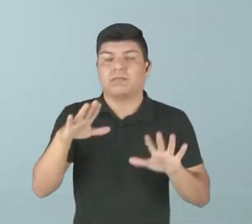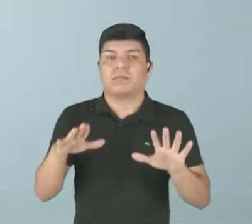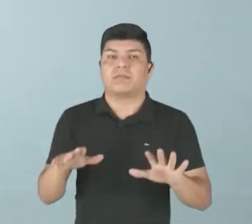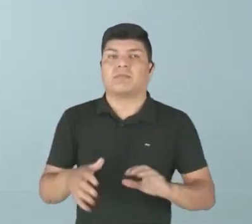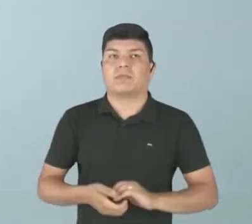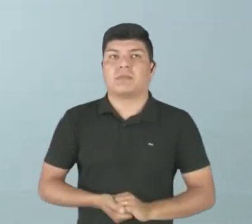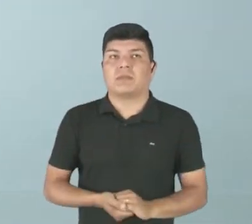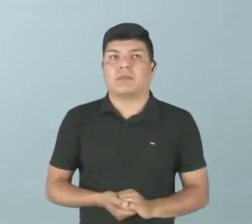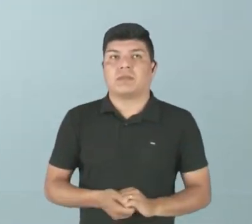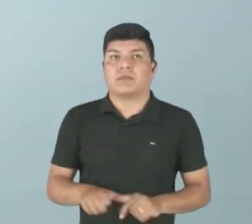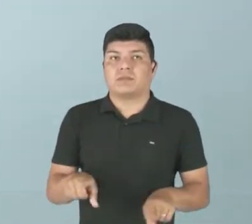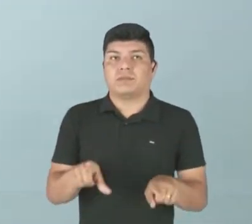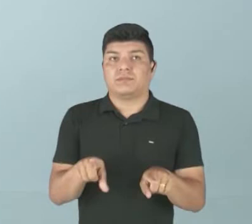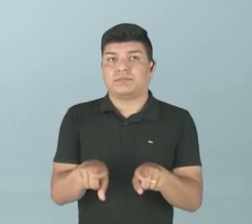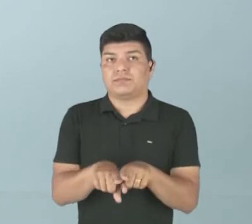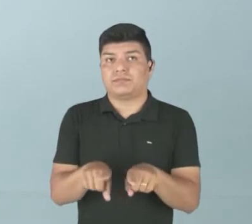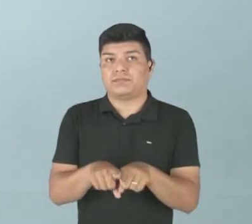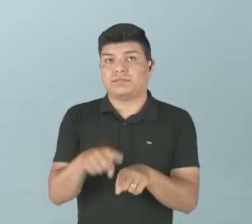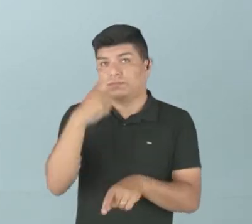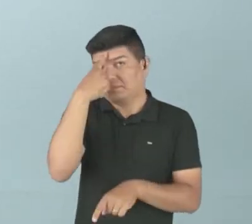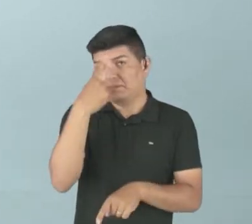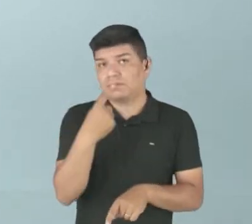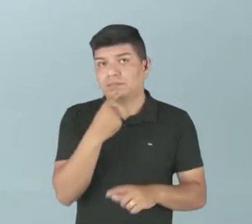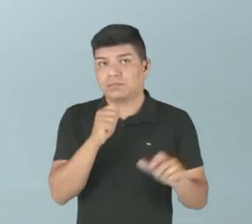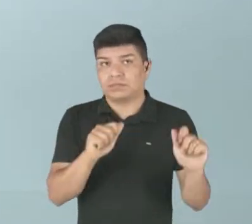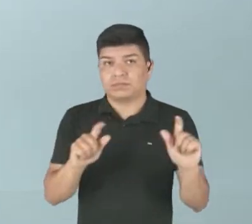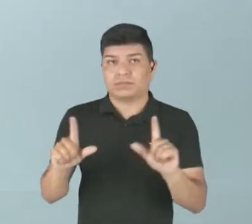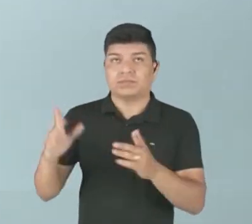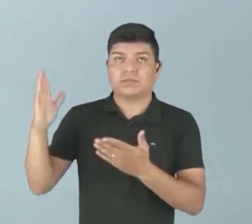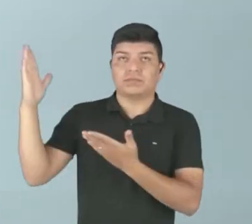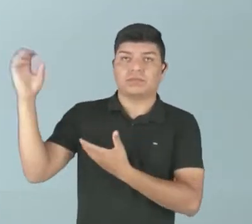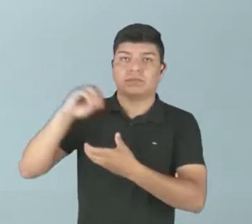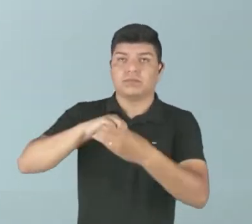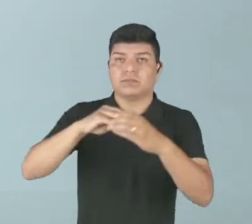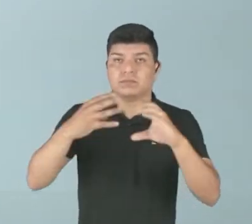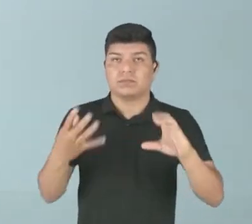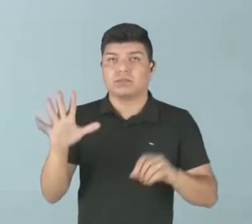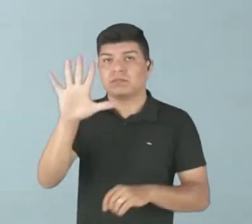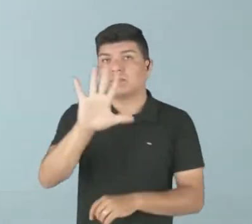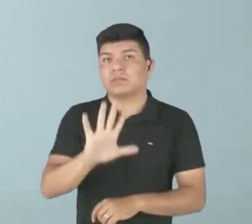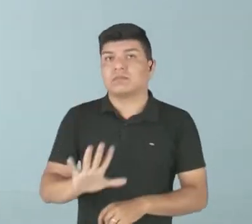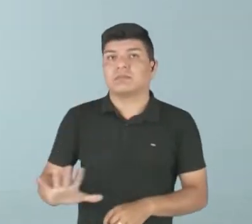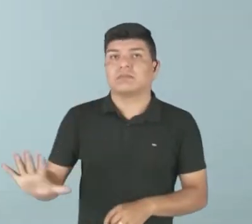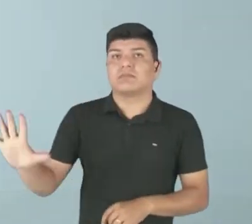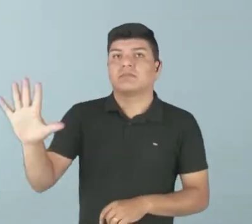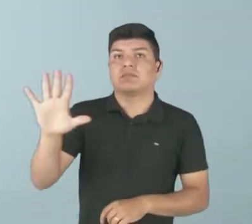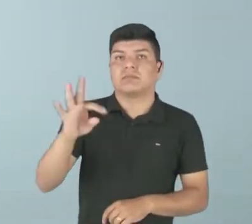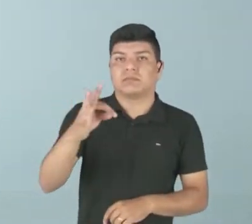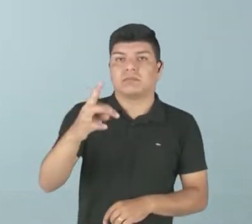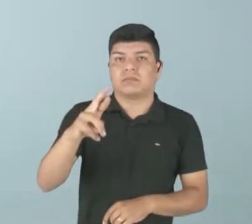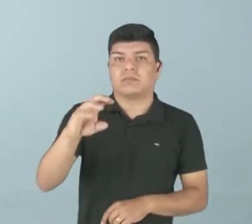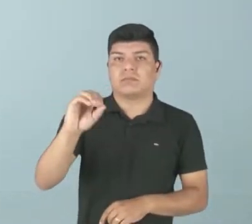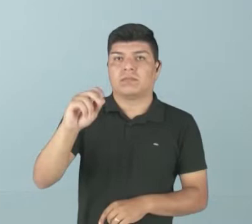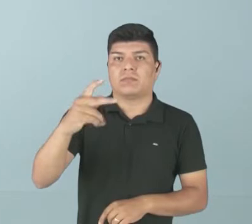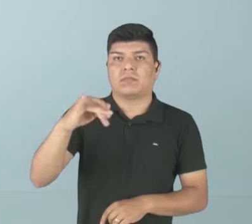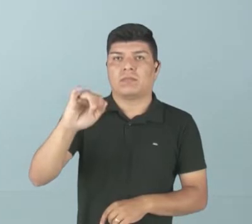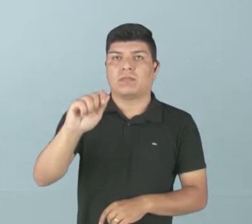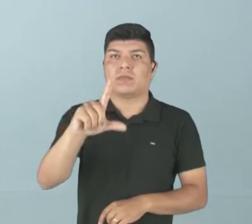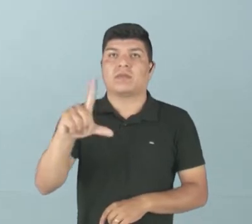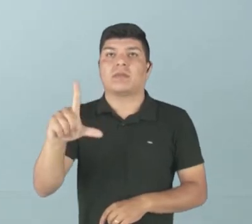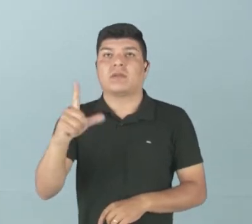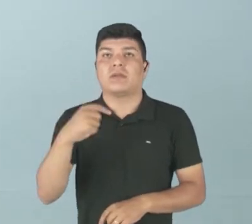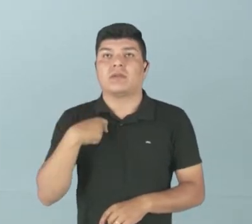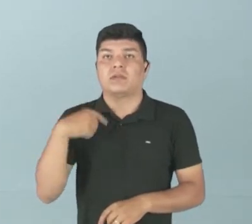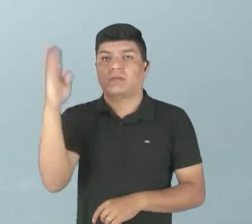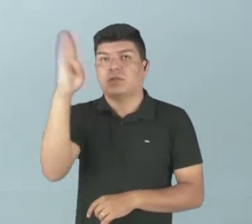úmido. E aí temos uma imagem ao lado que fala sobre a característica do clima tropical, que é o que predomina